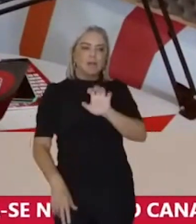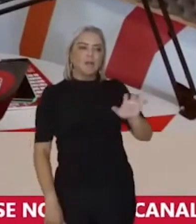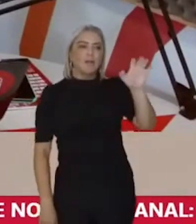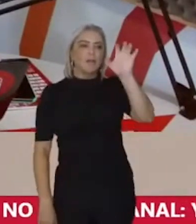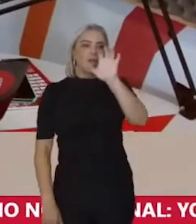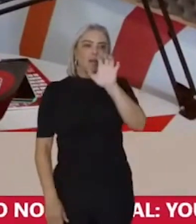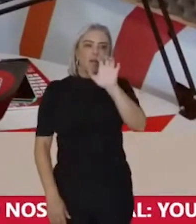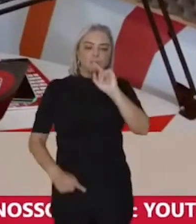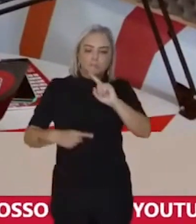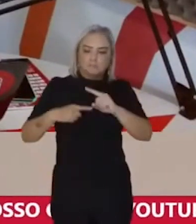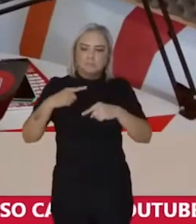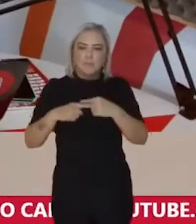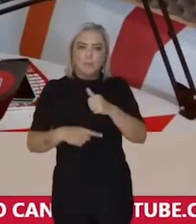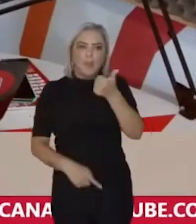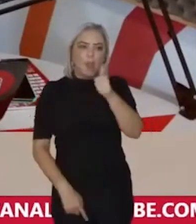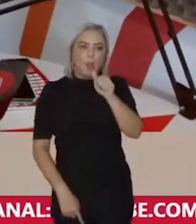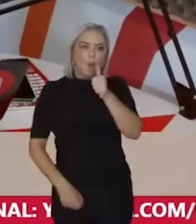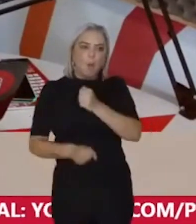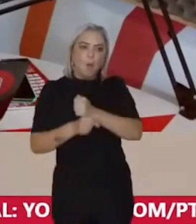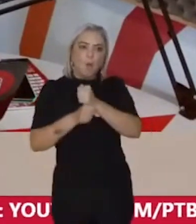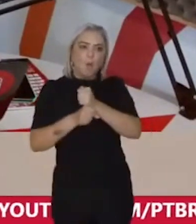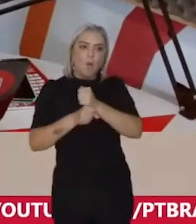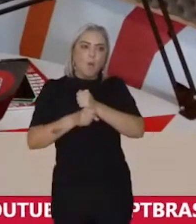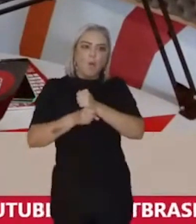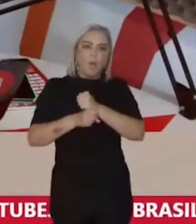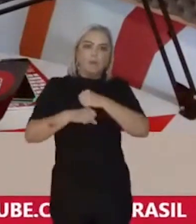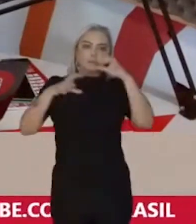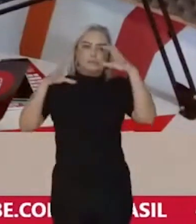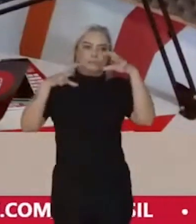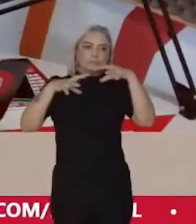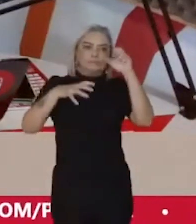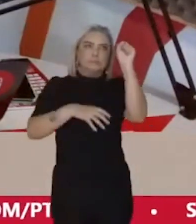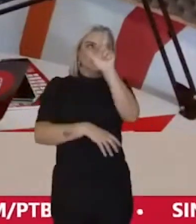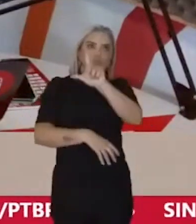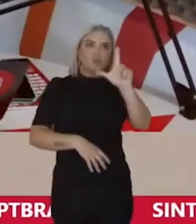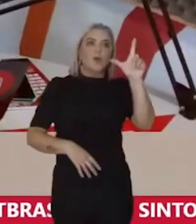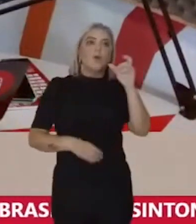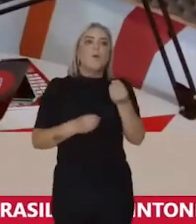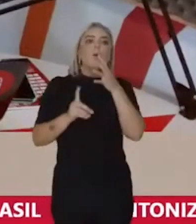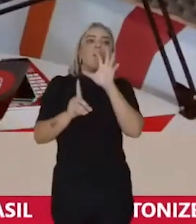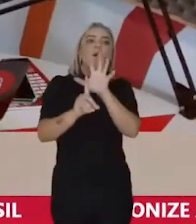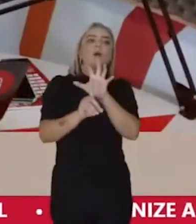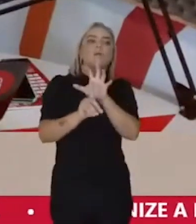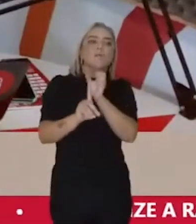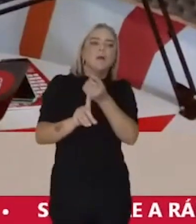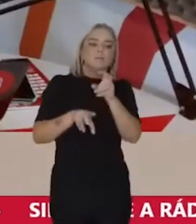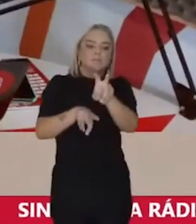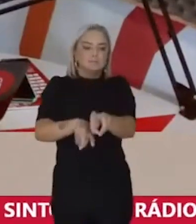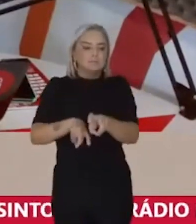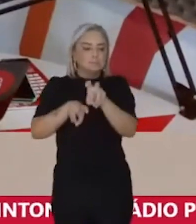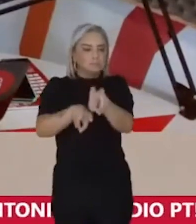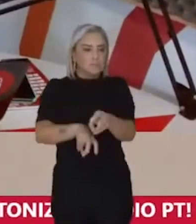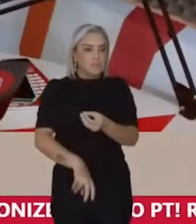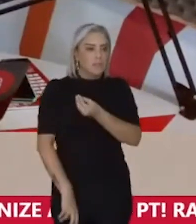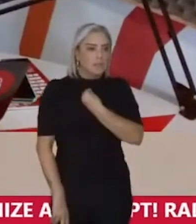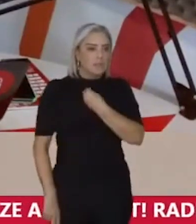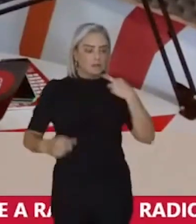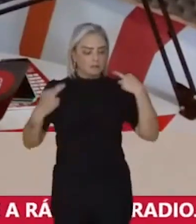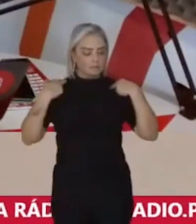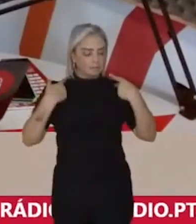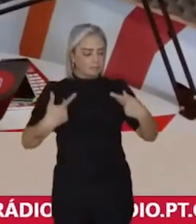com ciclos de 11 anos a tempestades solares, né? Ele comenta qual é o impacto na agricultura e na vida